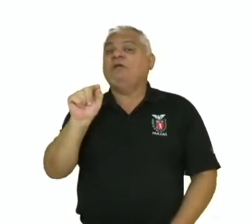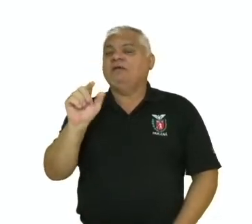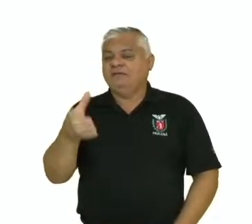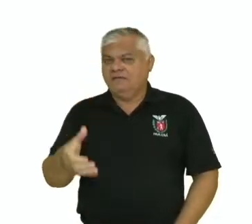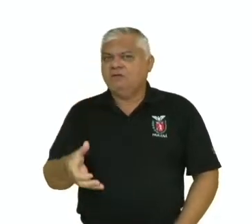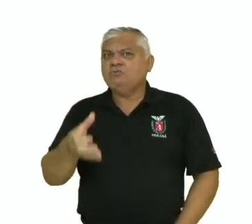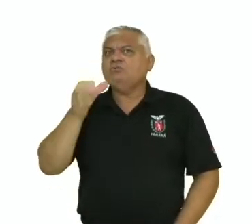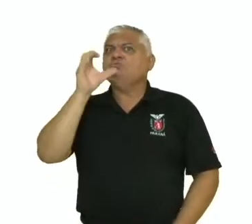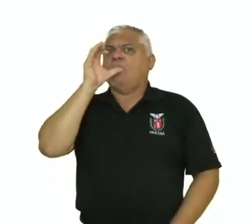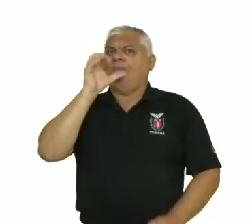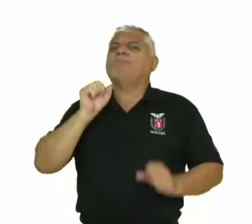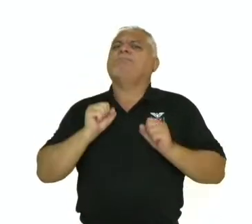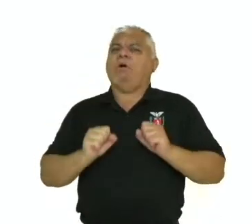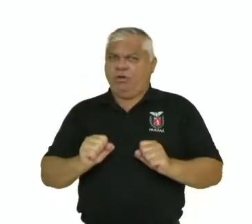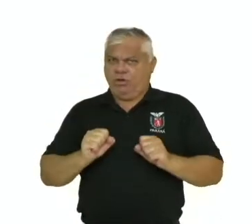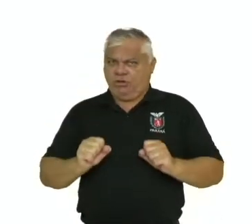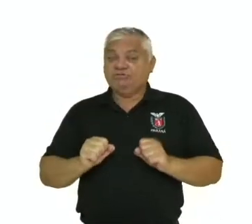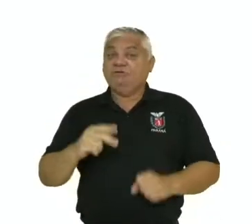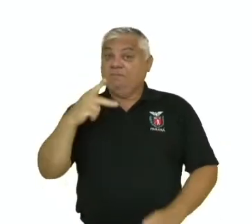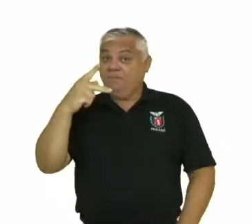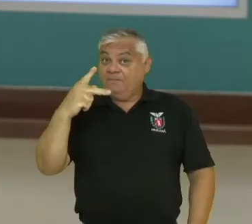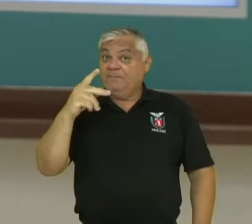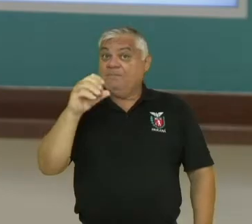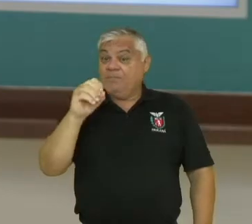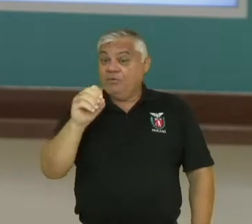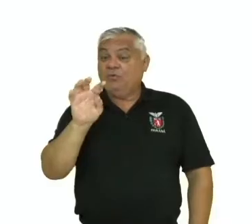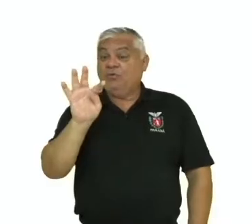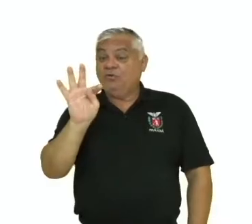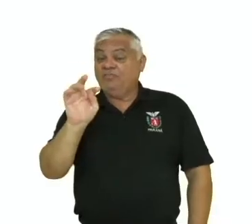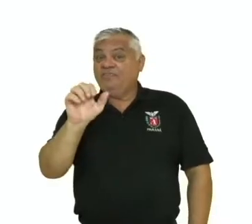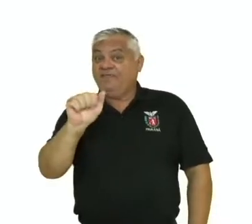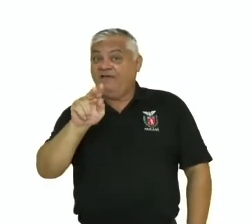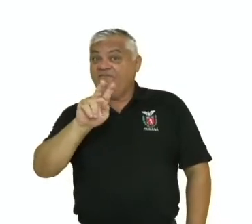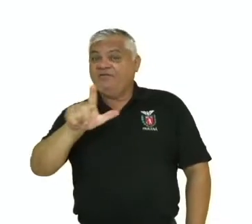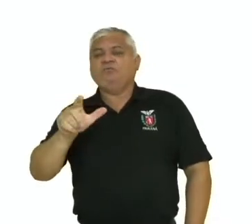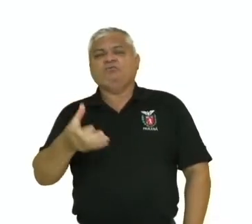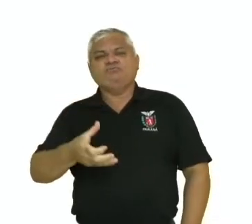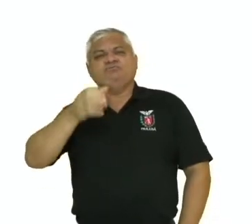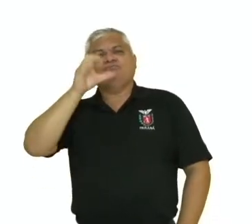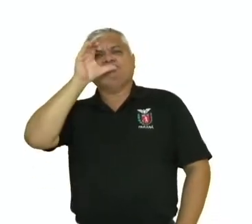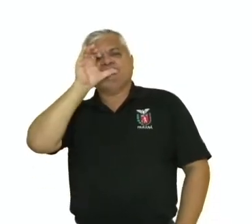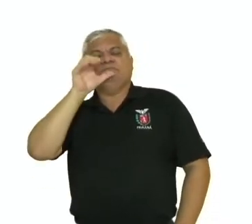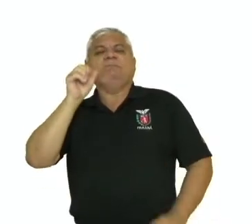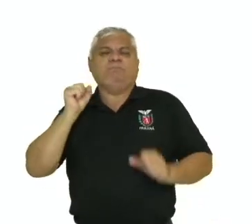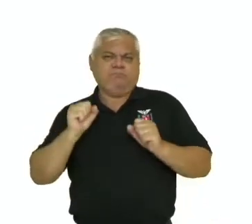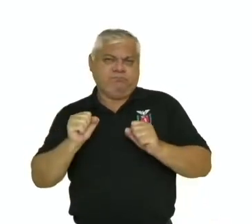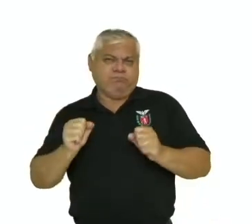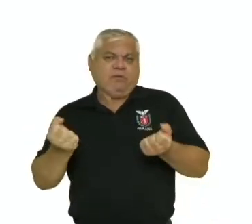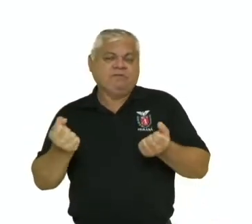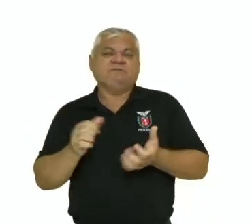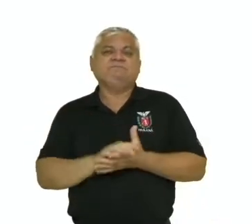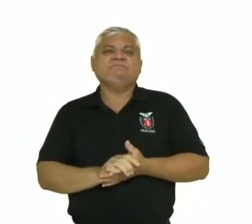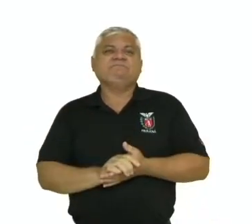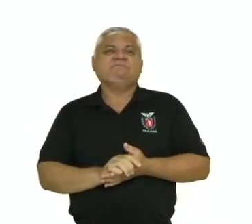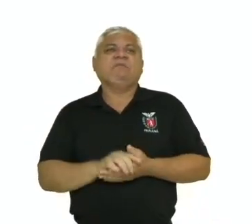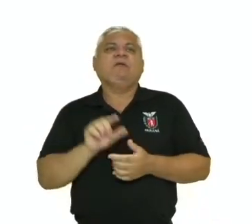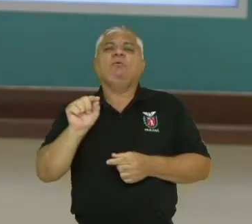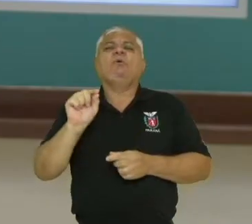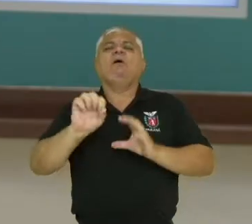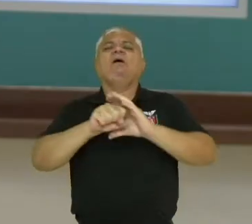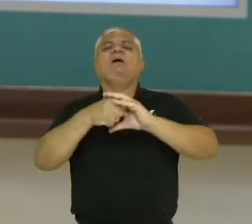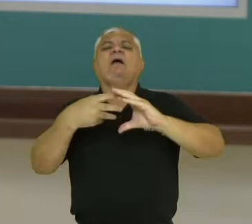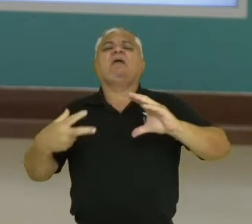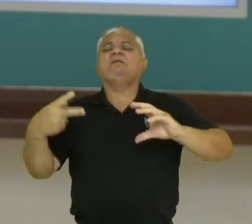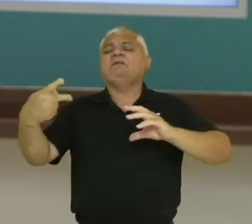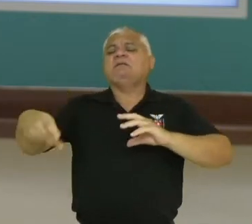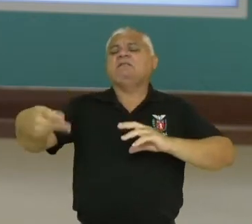gente pode ingerir, que nós podemos beber. Ou seja, aquela que pode ser consumida pelos humanos e animais por não